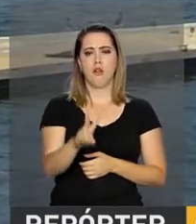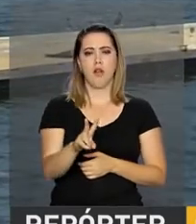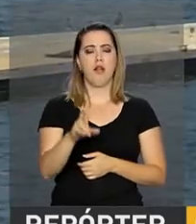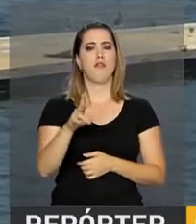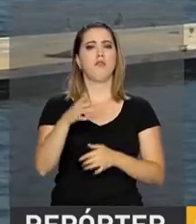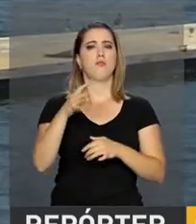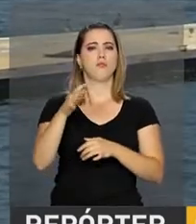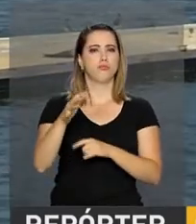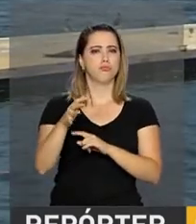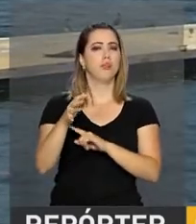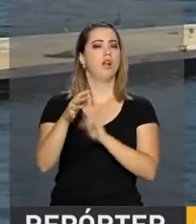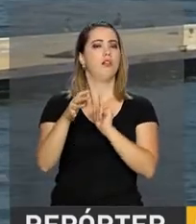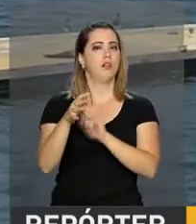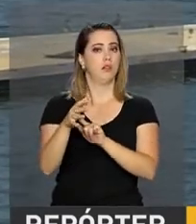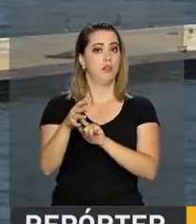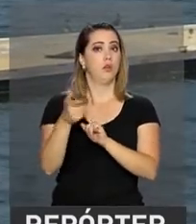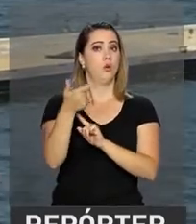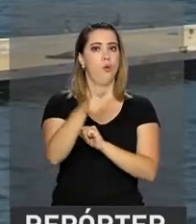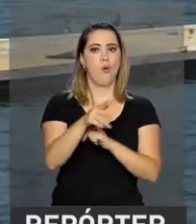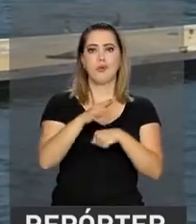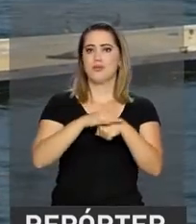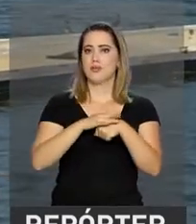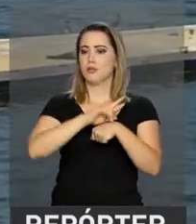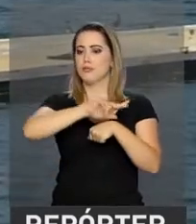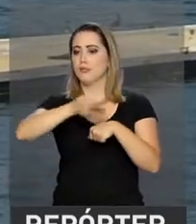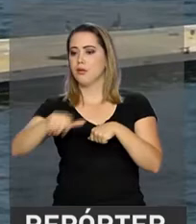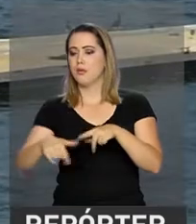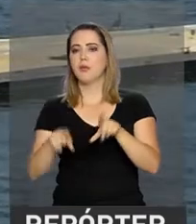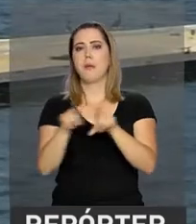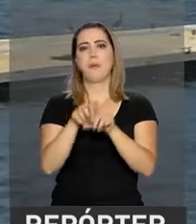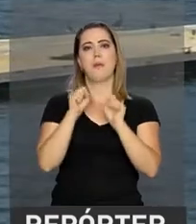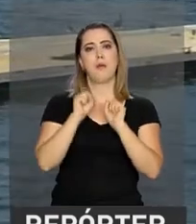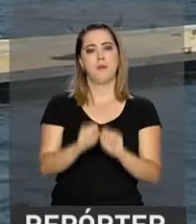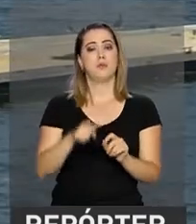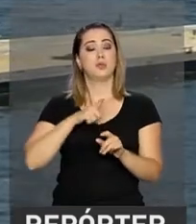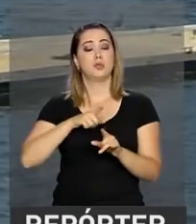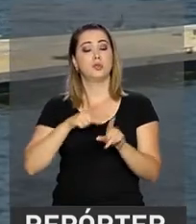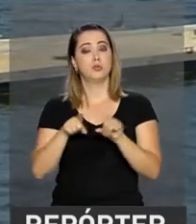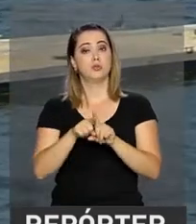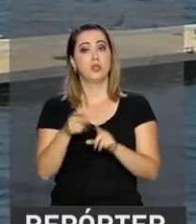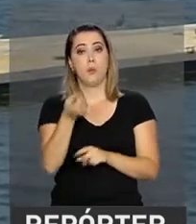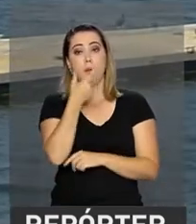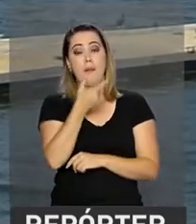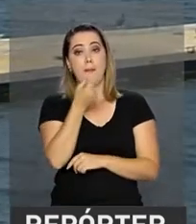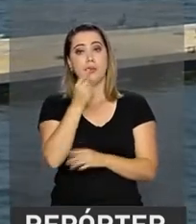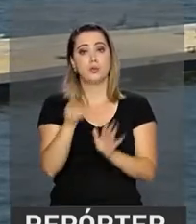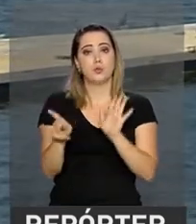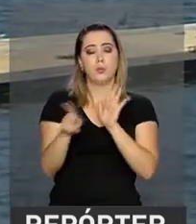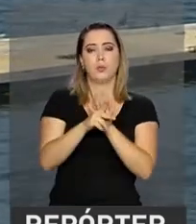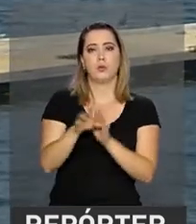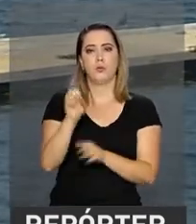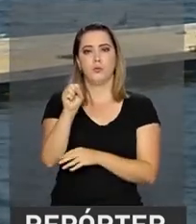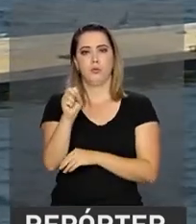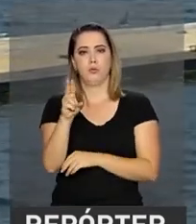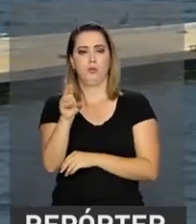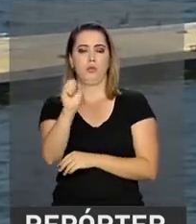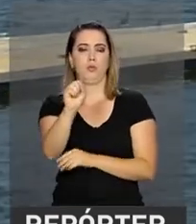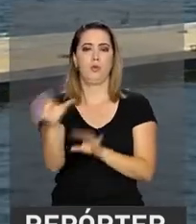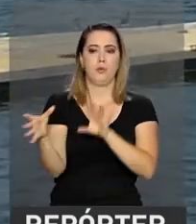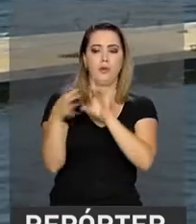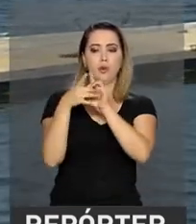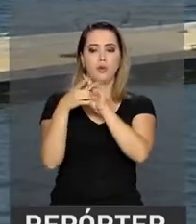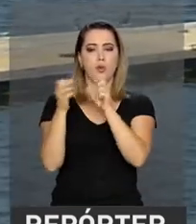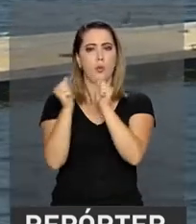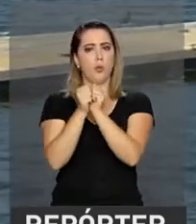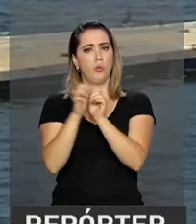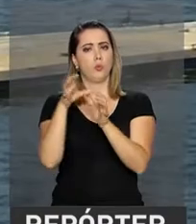entre outras doenças, podem contar com medicamentos oferecidos pelo Sistema Único de Saúde. E isso é possível graças às parcerias firmadas